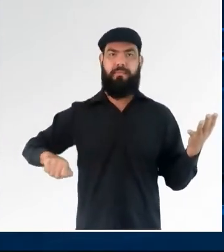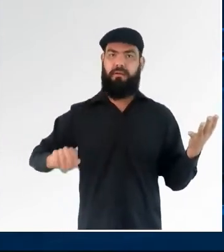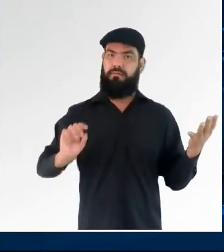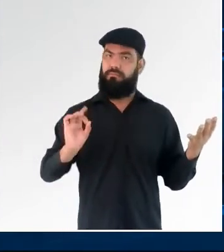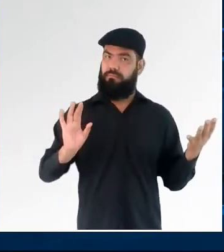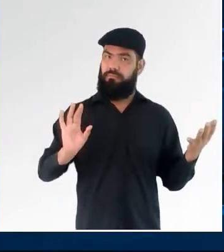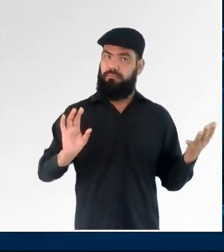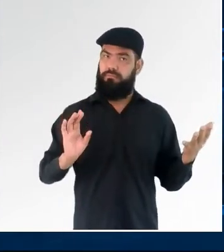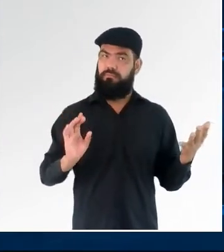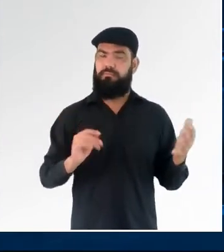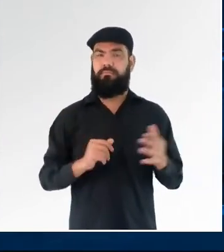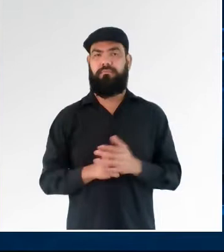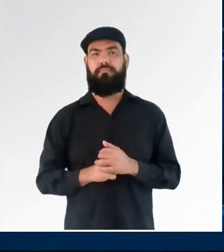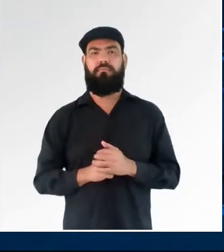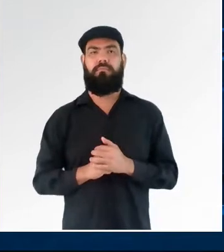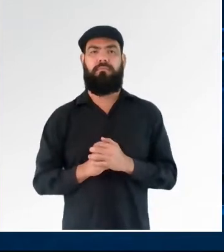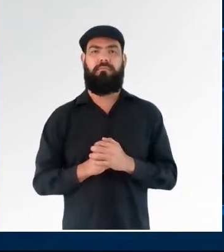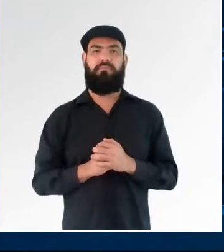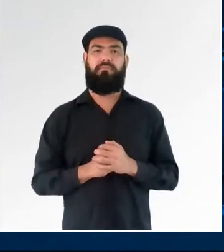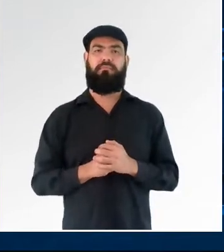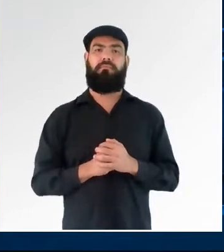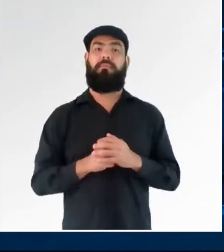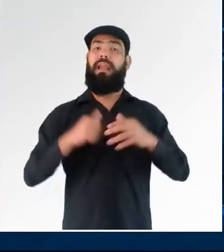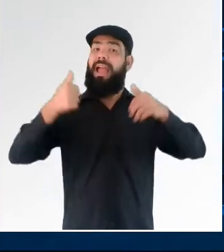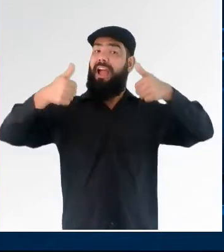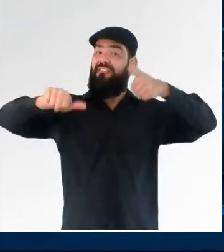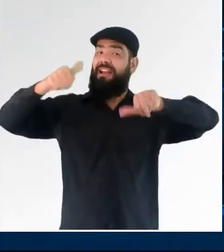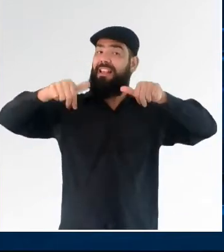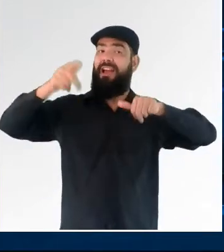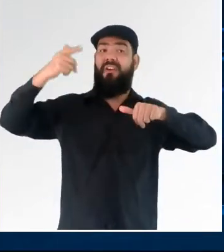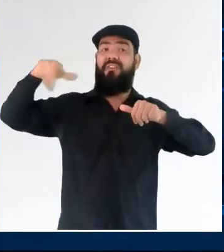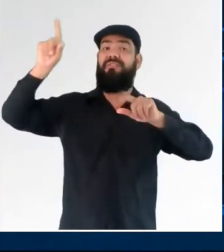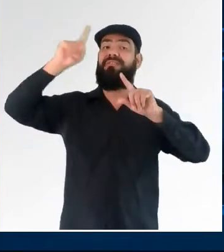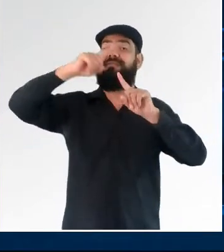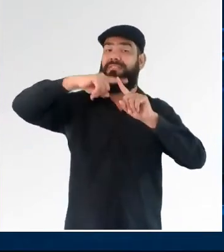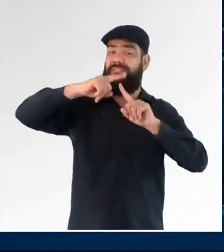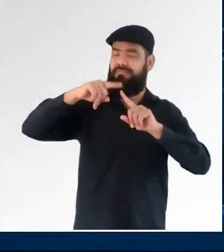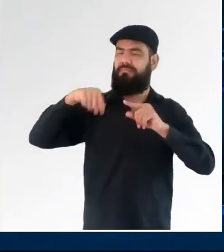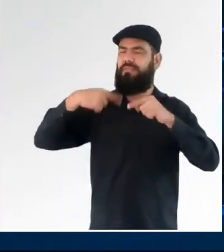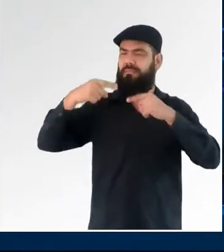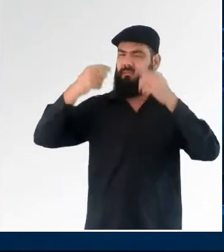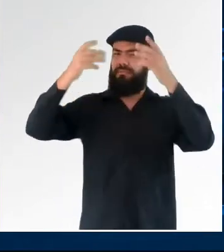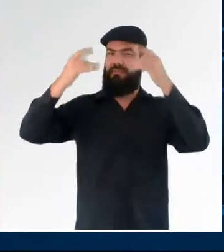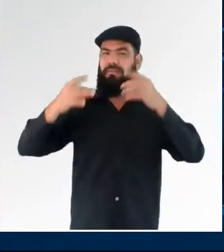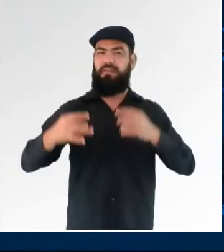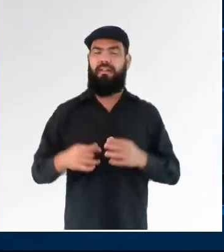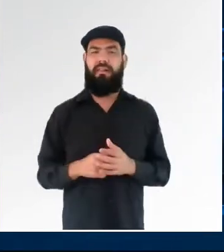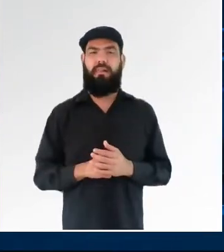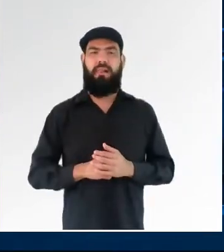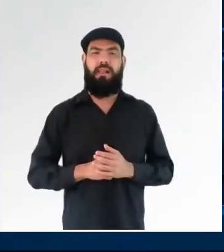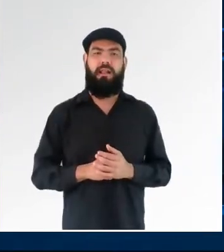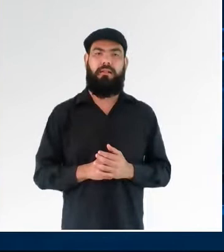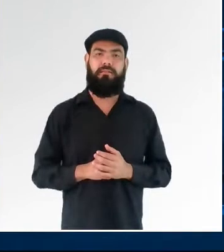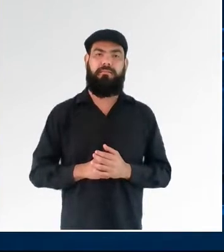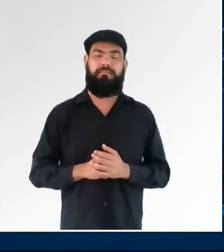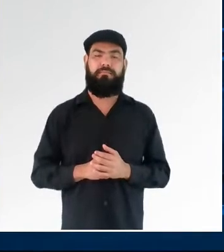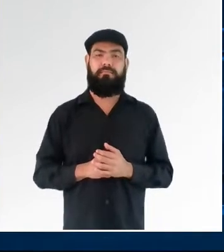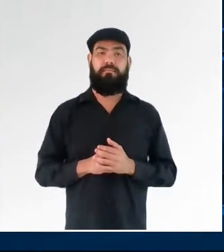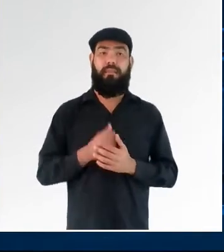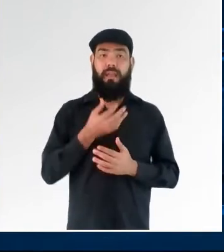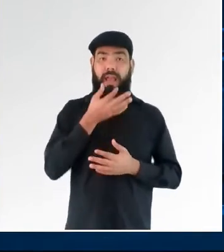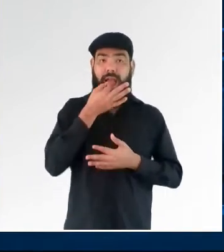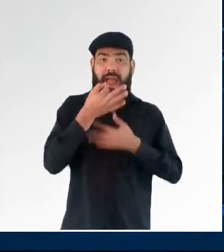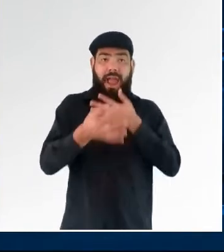avaliar, aí já vamos para o outro tipo de texto, outro tipo de gênero, né? Que é a resenha. Nós vamos falar